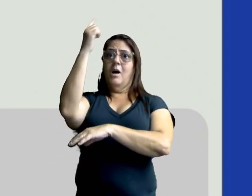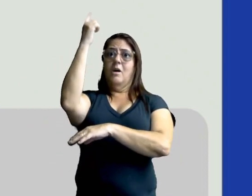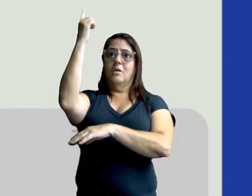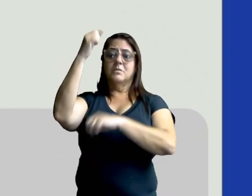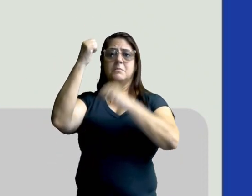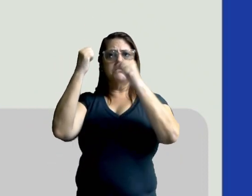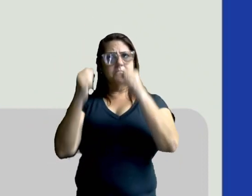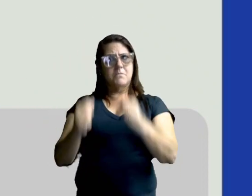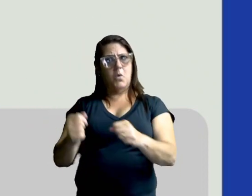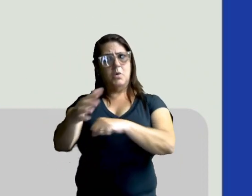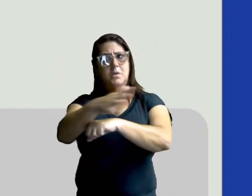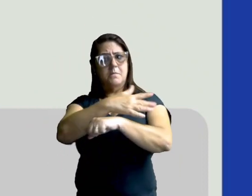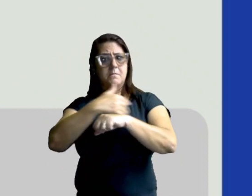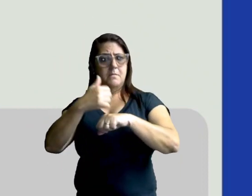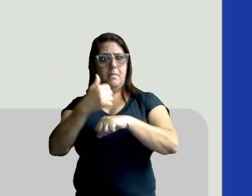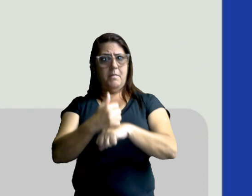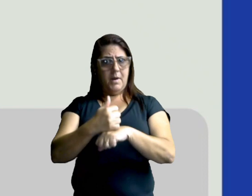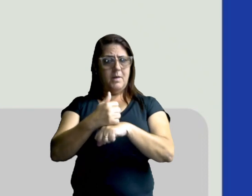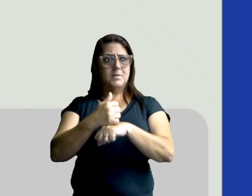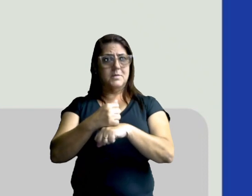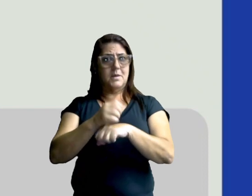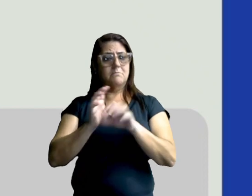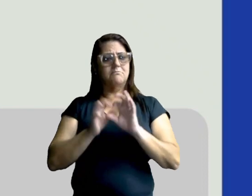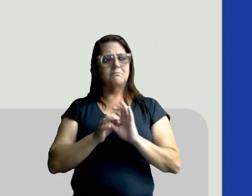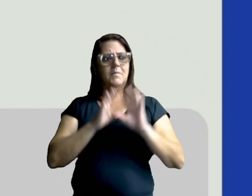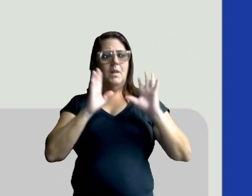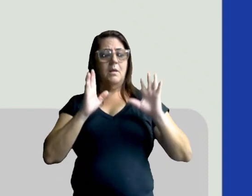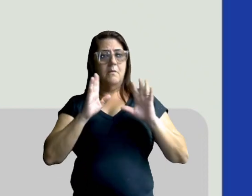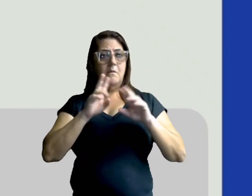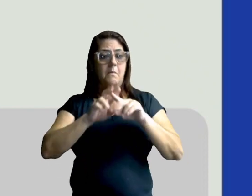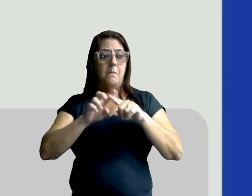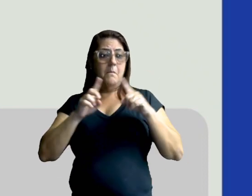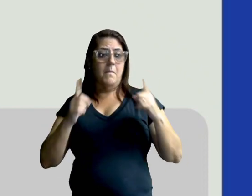em praças, mas não em calçadas, pois podem